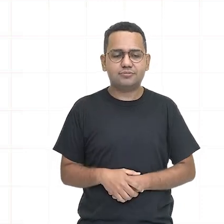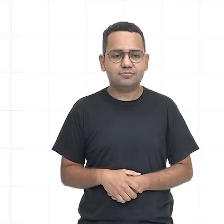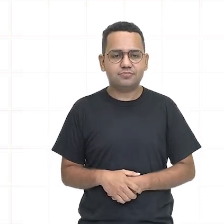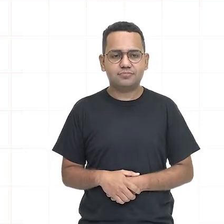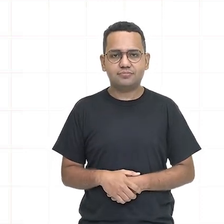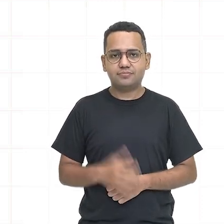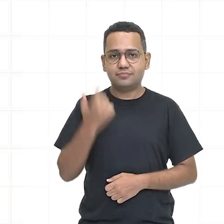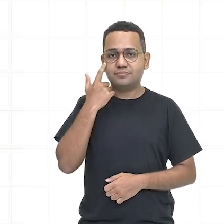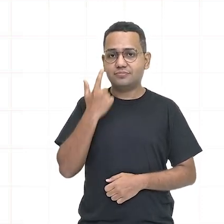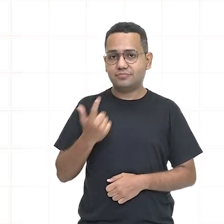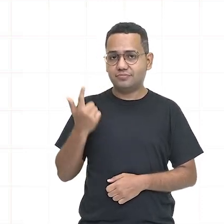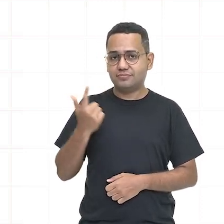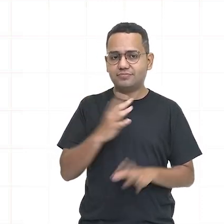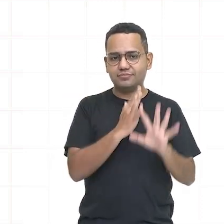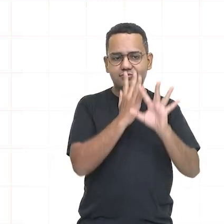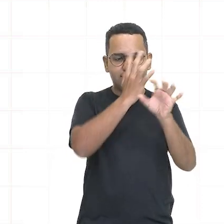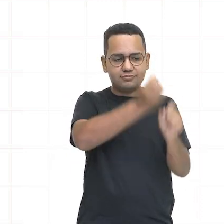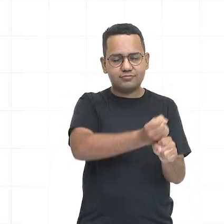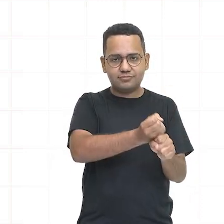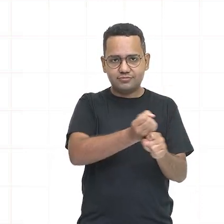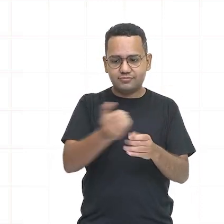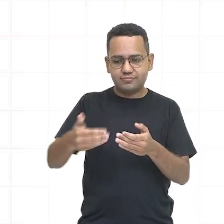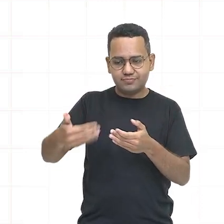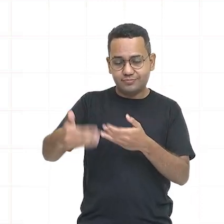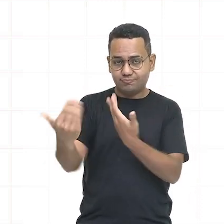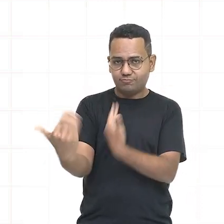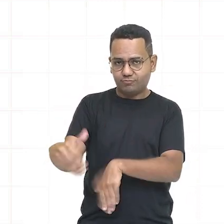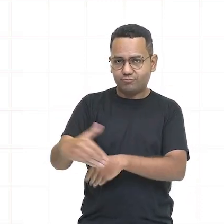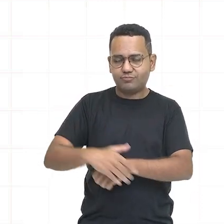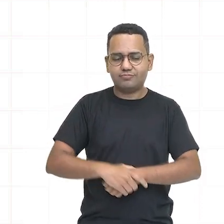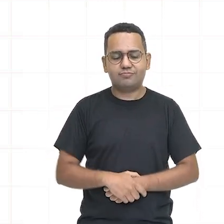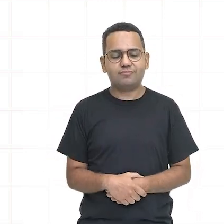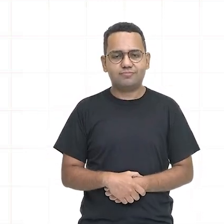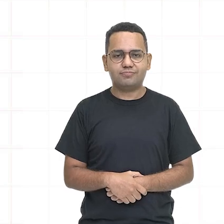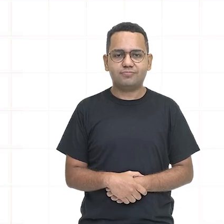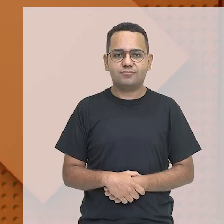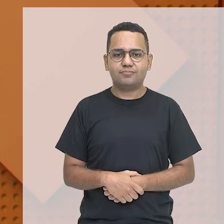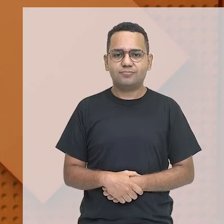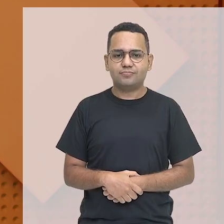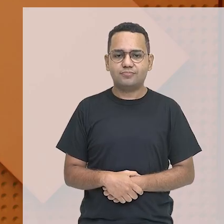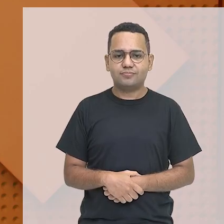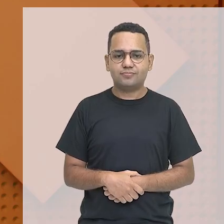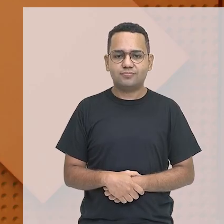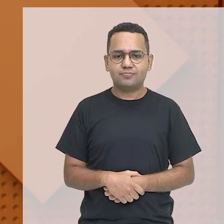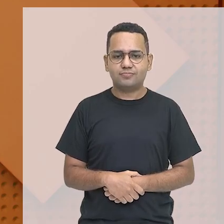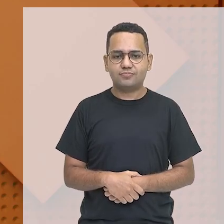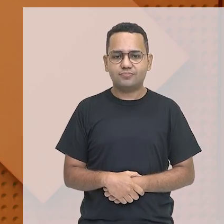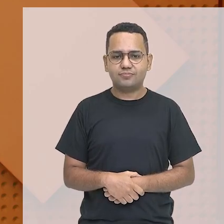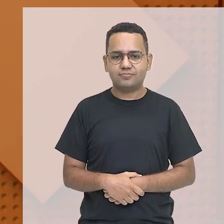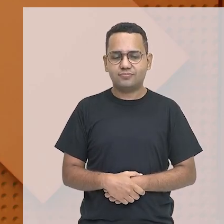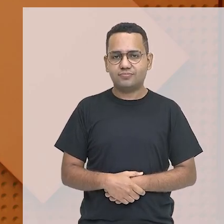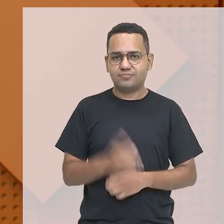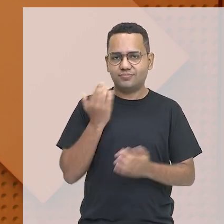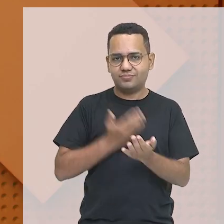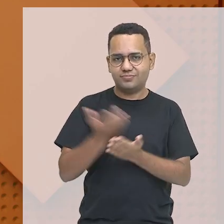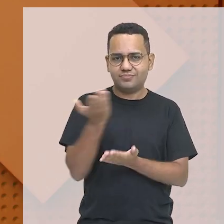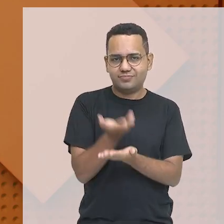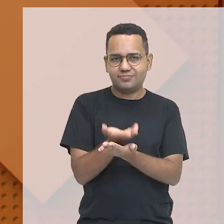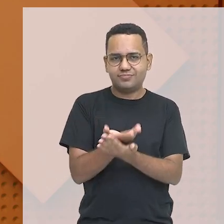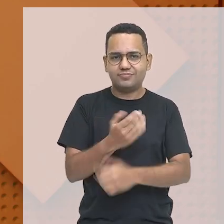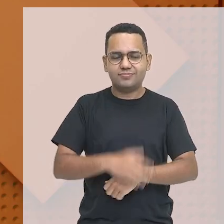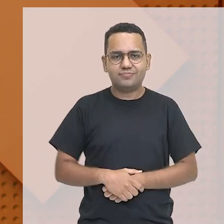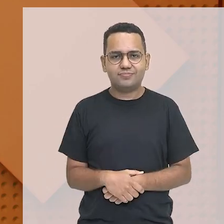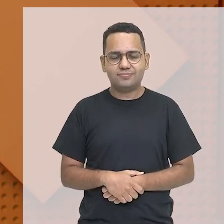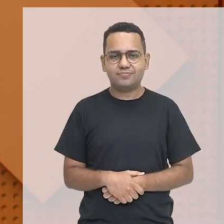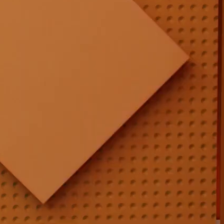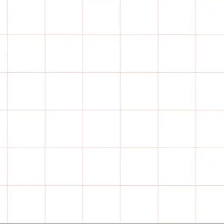nós iremos realizar a nossa revisão e, posteriormente, a avaliação. Então, vamos lá para o momento aí da nossa aula